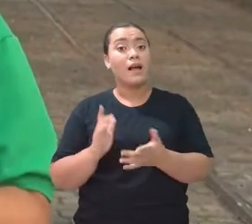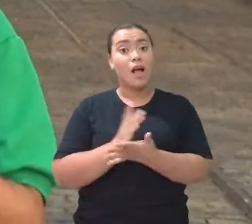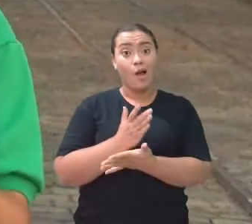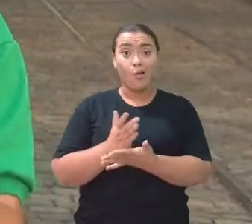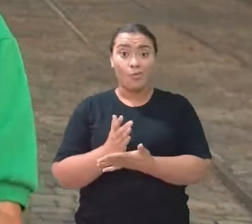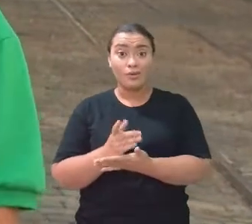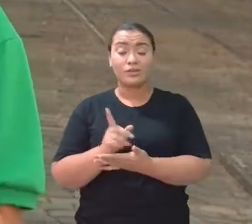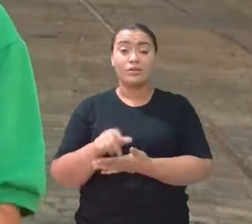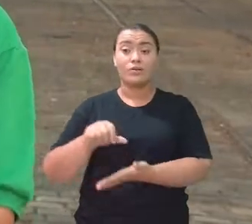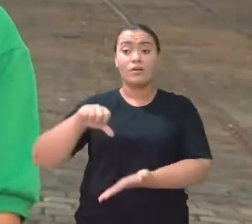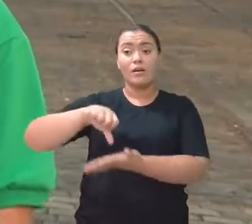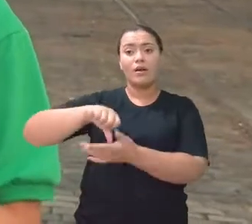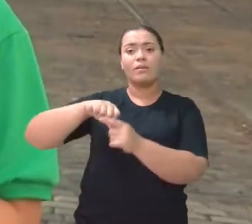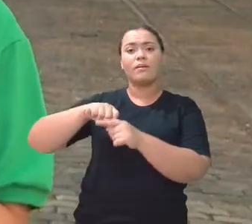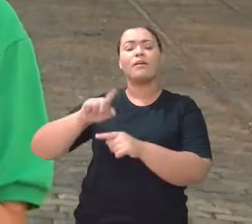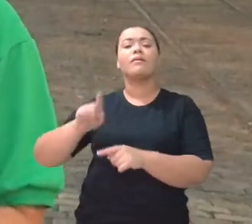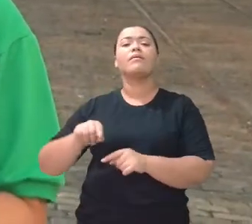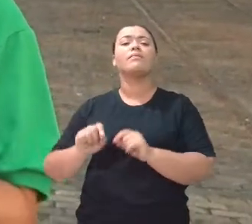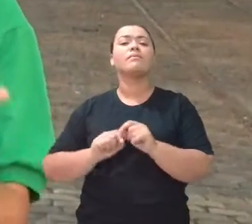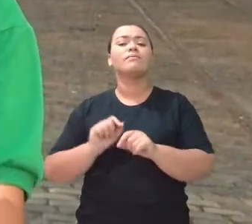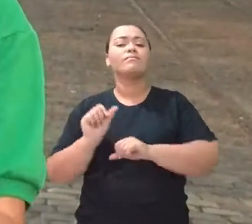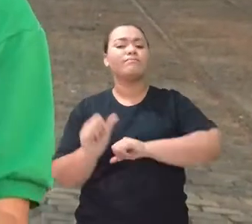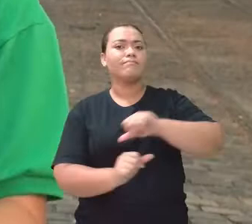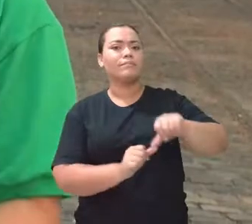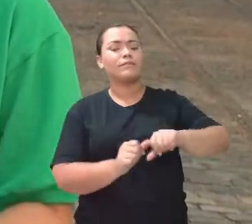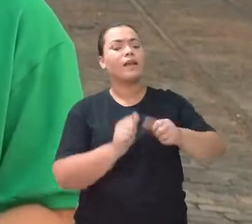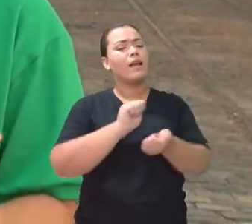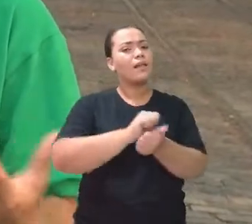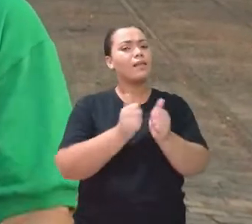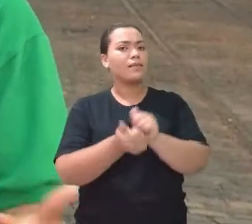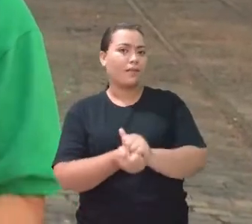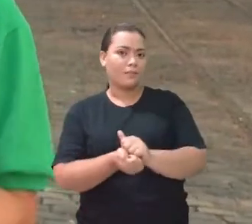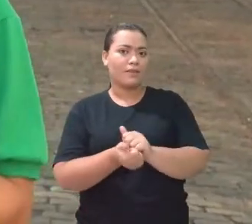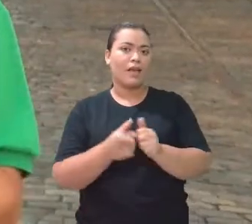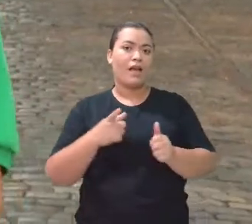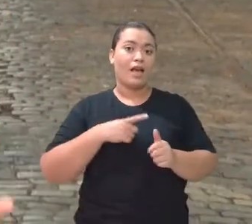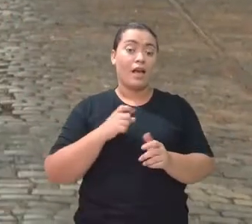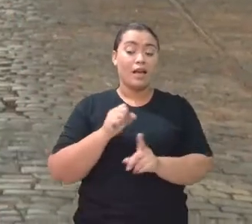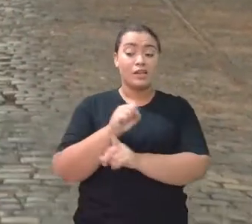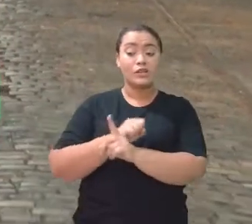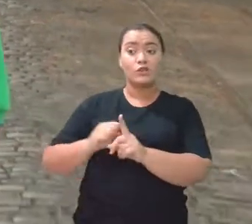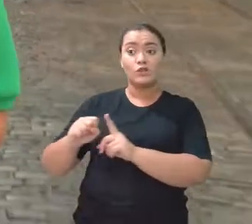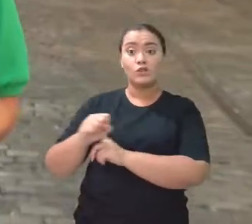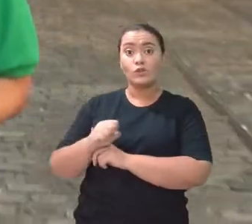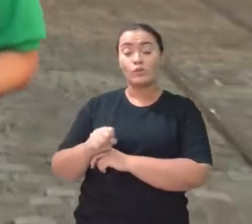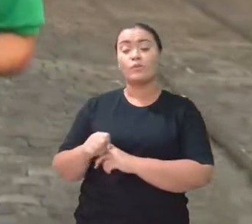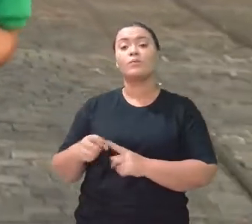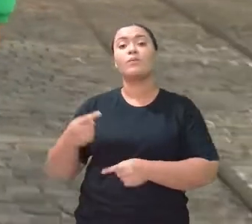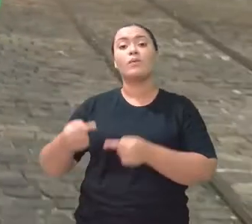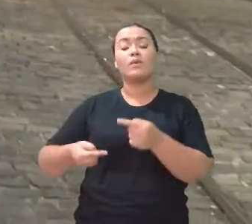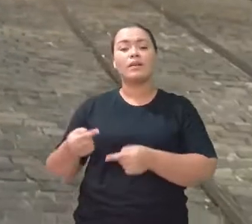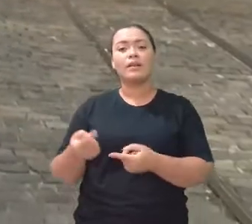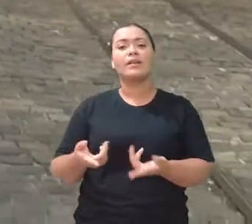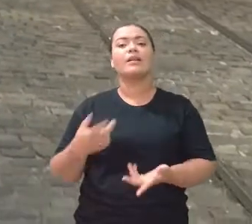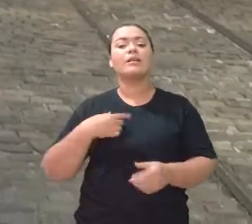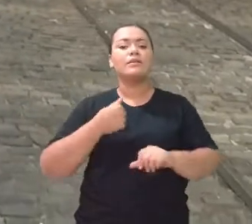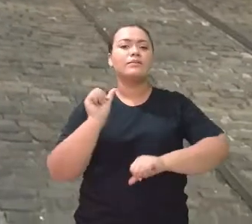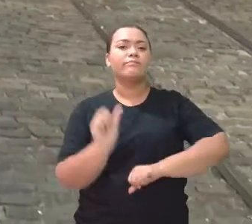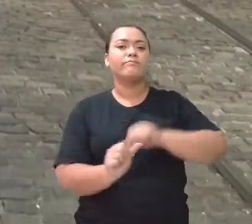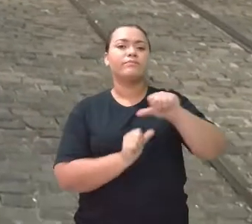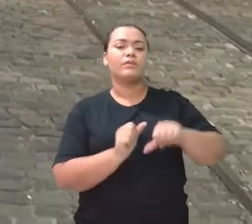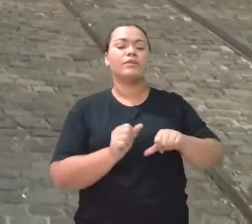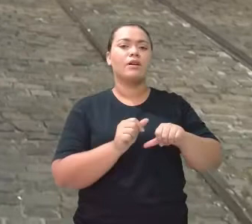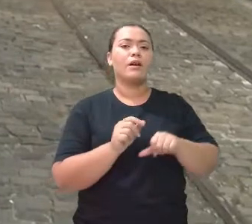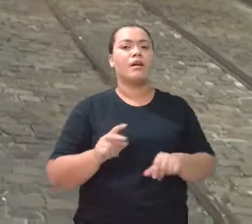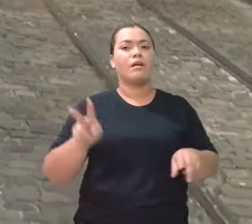o capital ele vai transformar, né? Ele vai se adaptar através da sua associação com a política e vai transformar essa